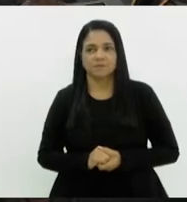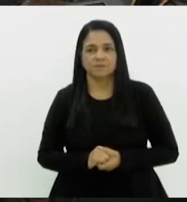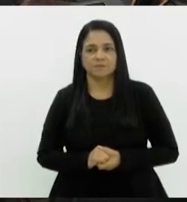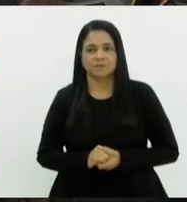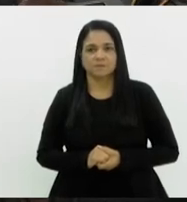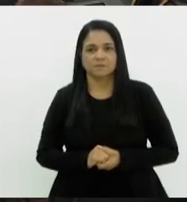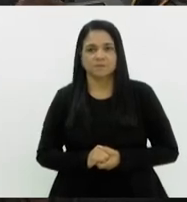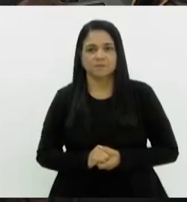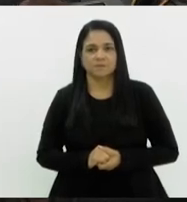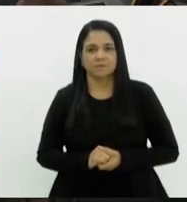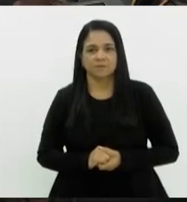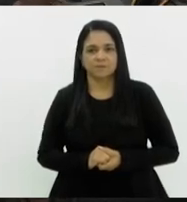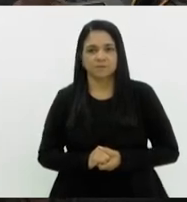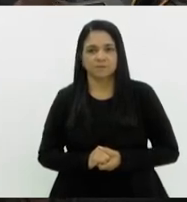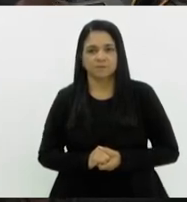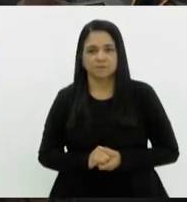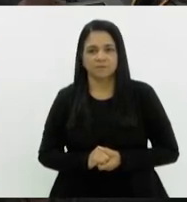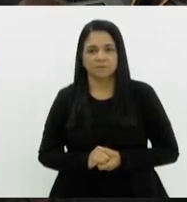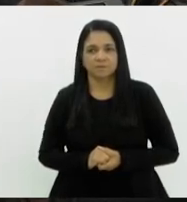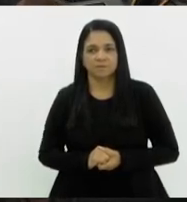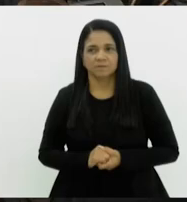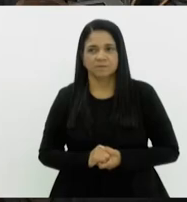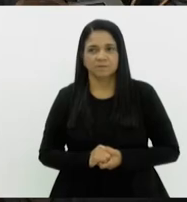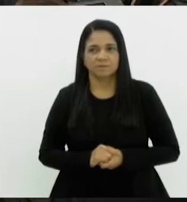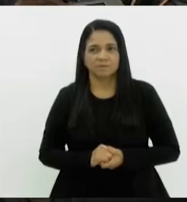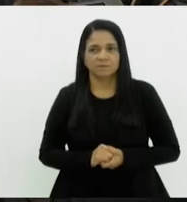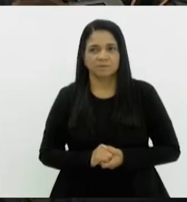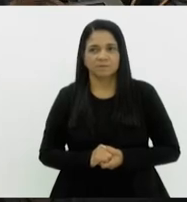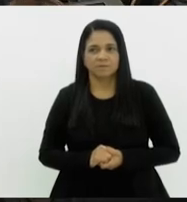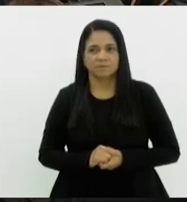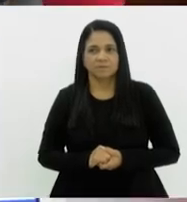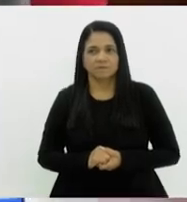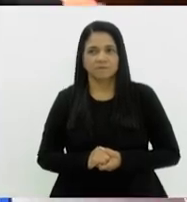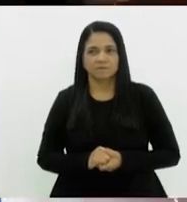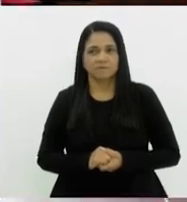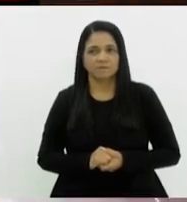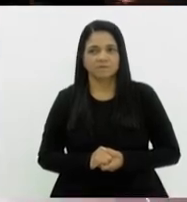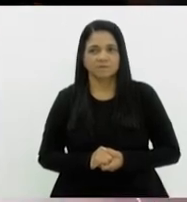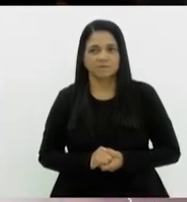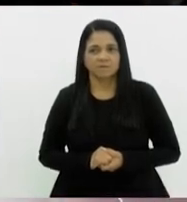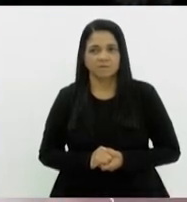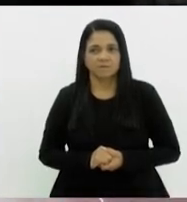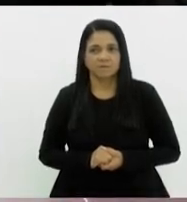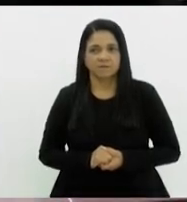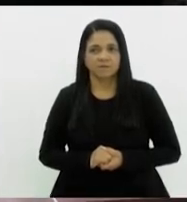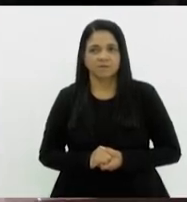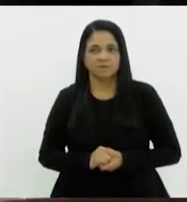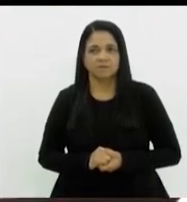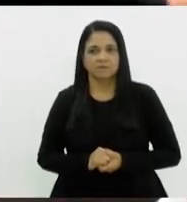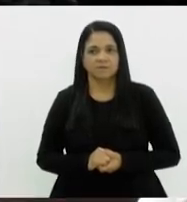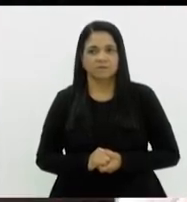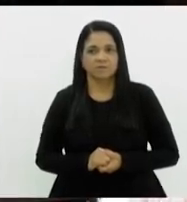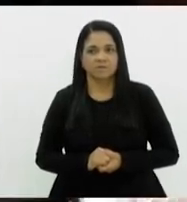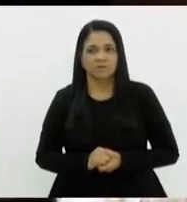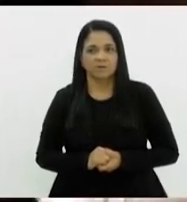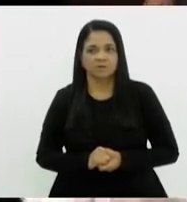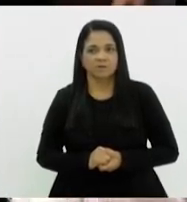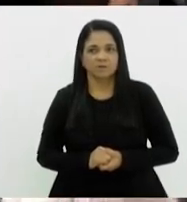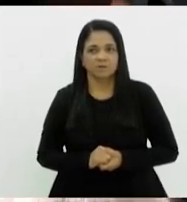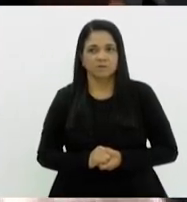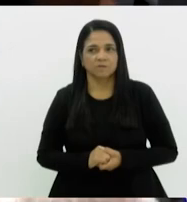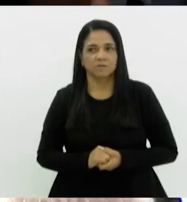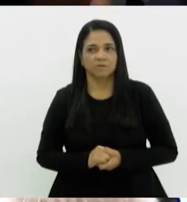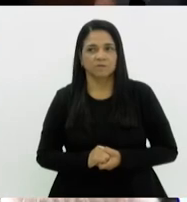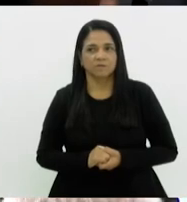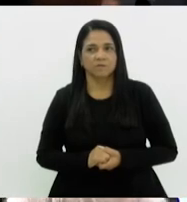Que Estamos agora, nesse momento,